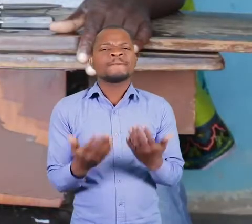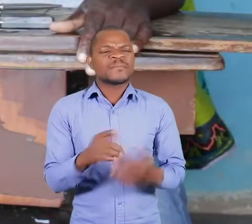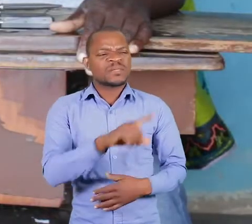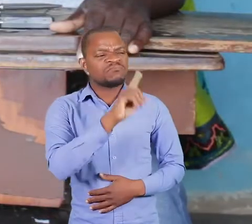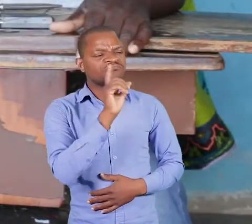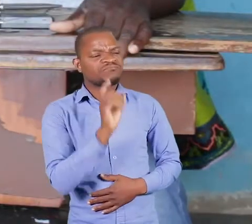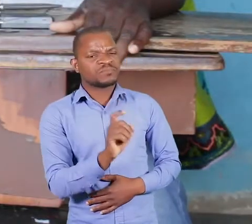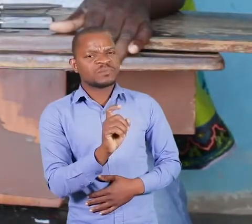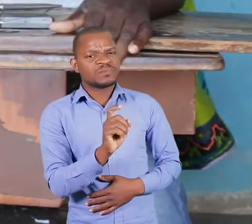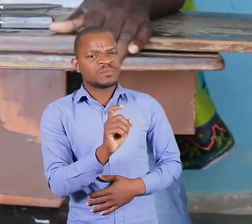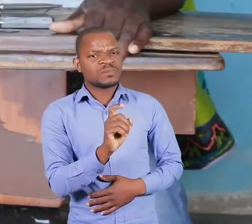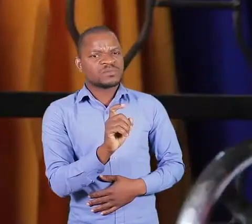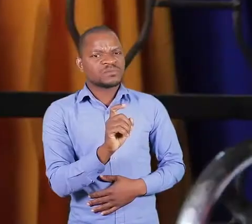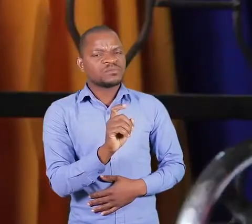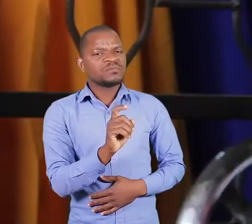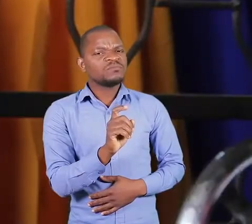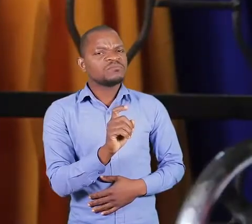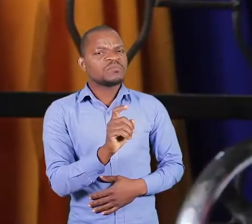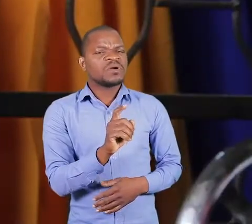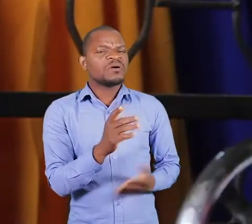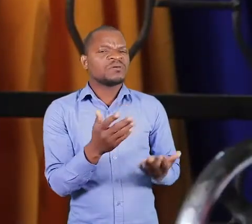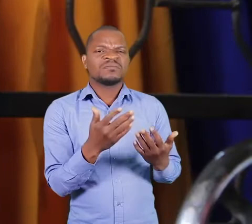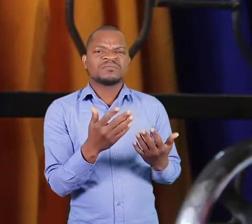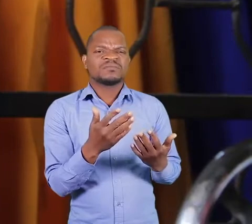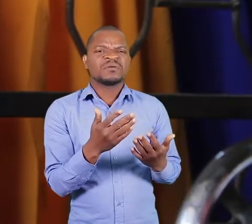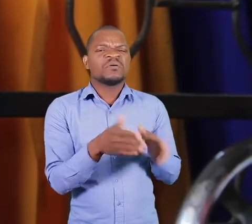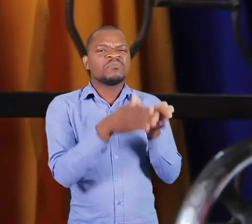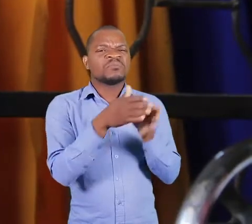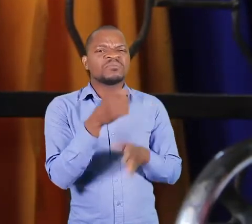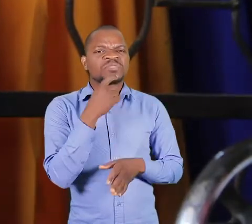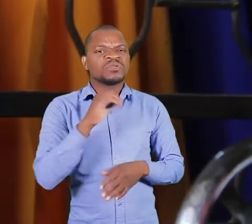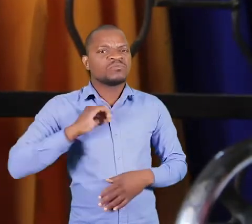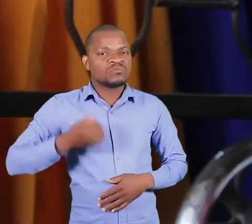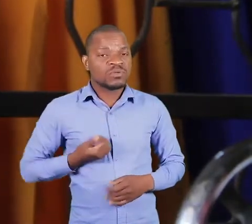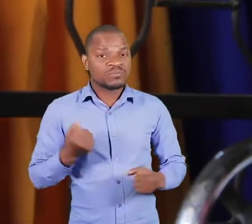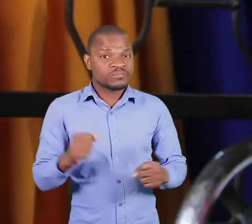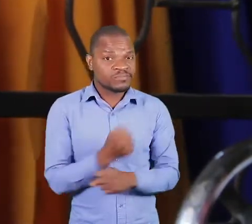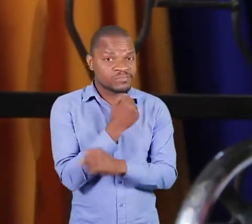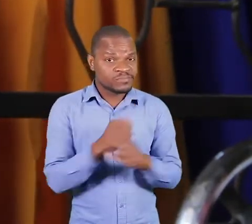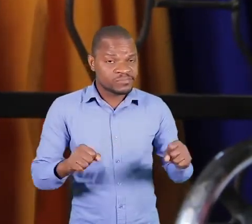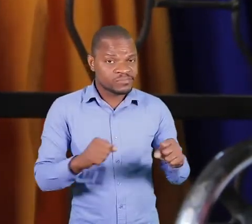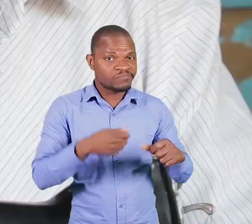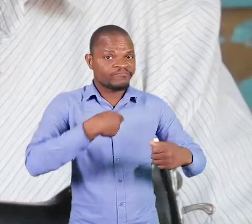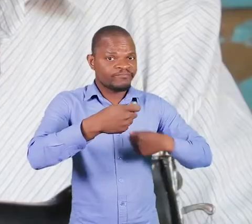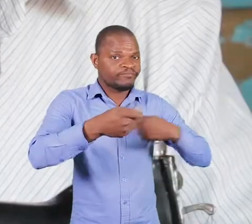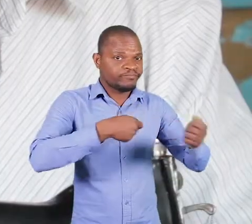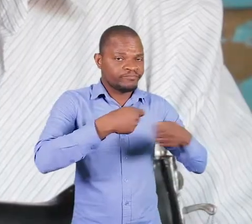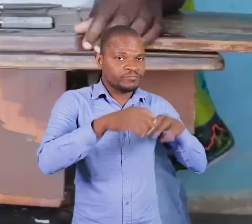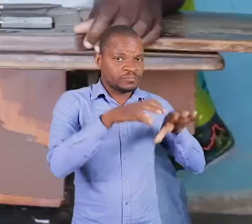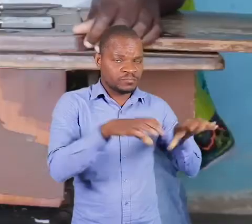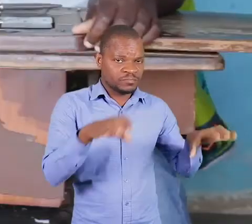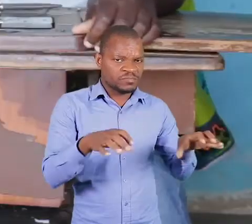Agora, Sr. Claudino, nós estamos curiosos de onde é que vem esta ideia de que a mulher não pode vender no mercado?